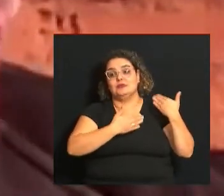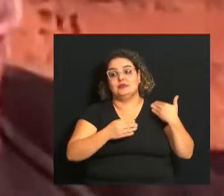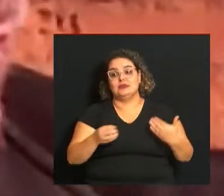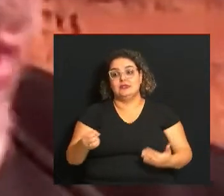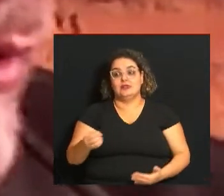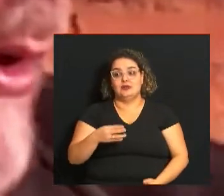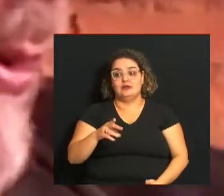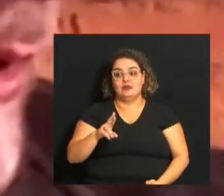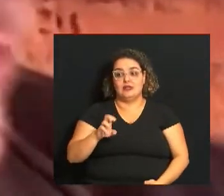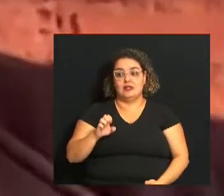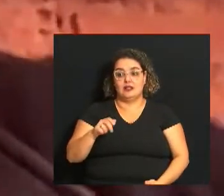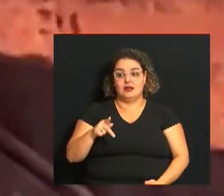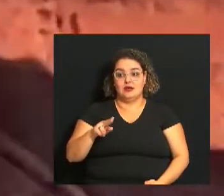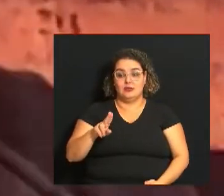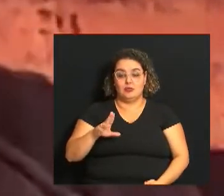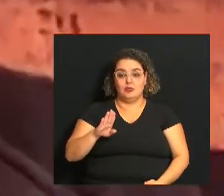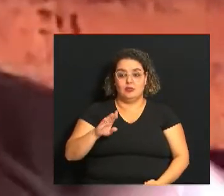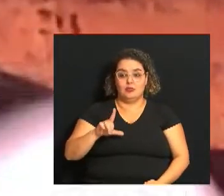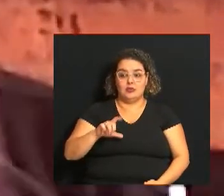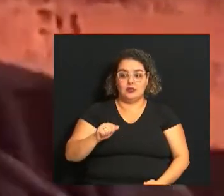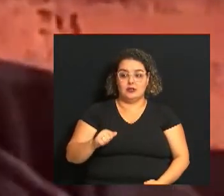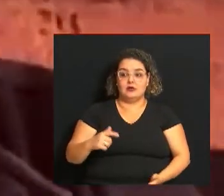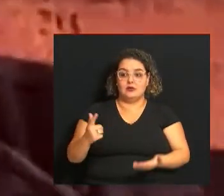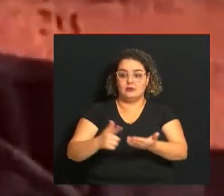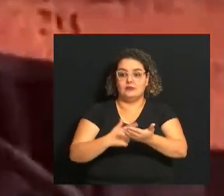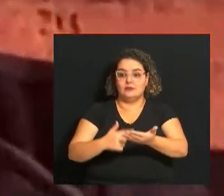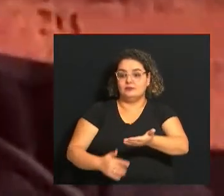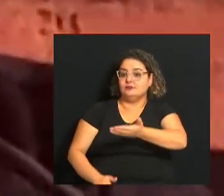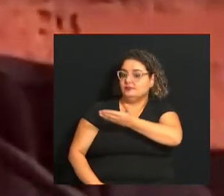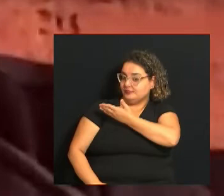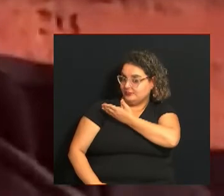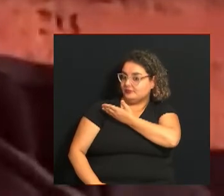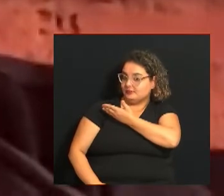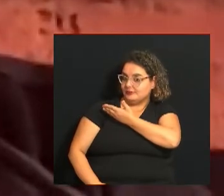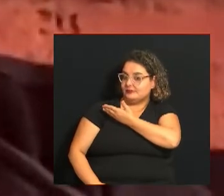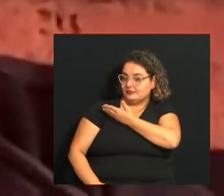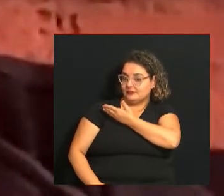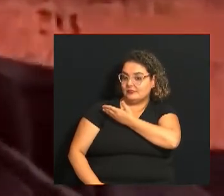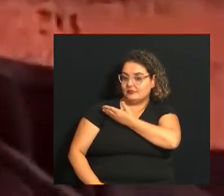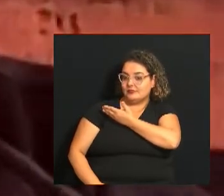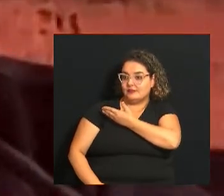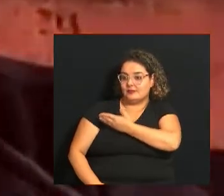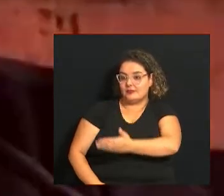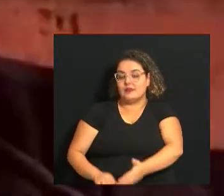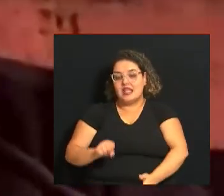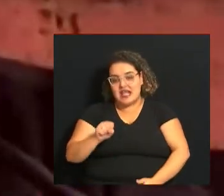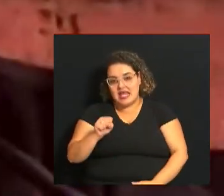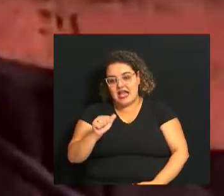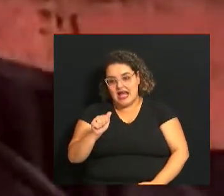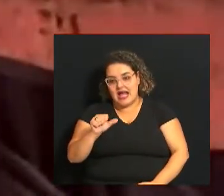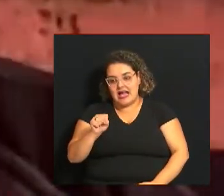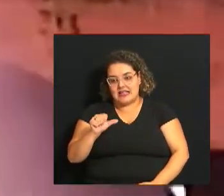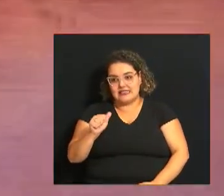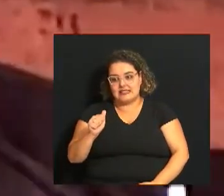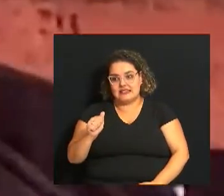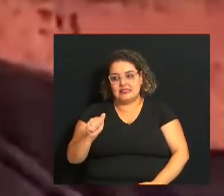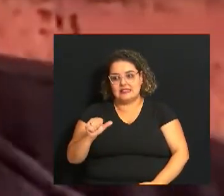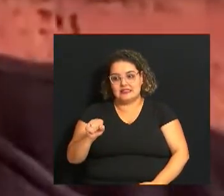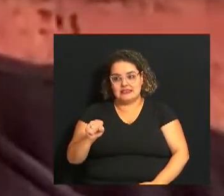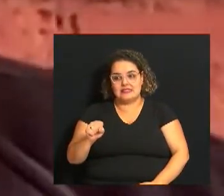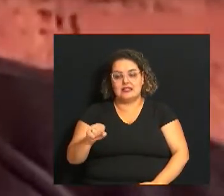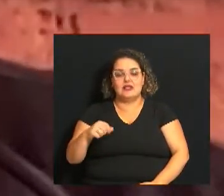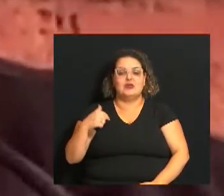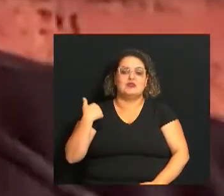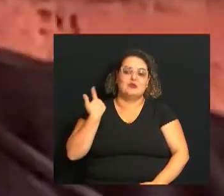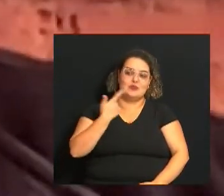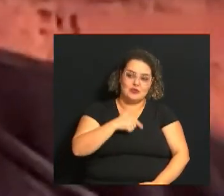está num outro livro meu, que é o Asa Sobre Nós, que conta um pouco a história da nossa luta pela liberdade em forma de poesia, está saindo agora pela editora